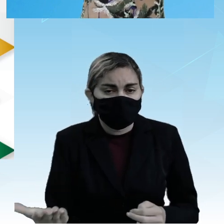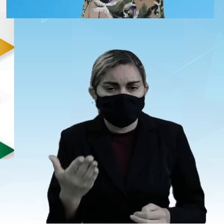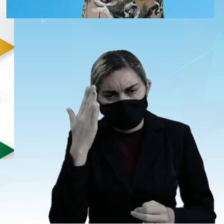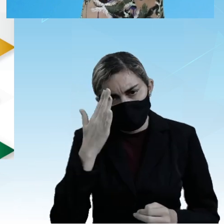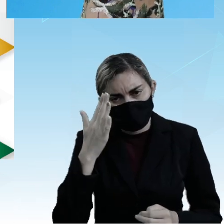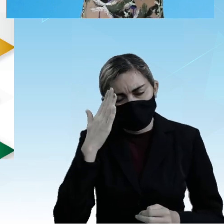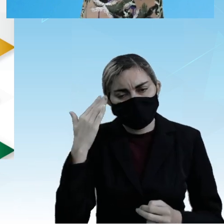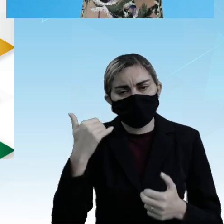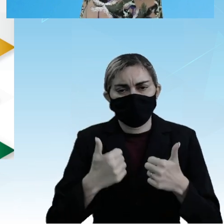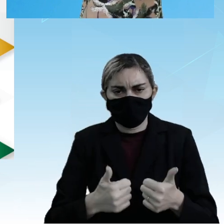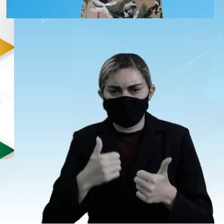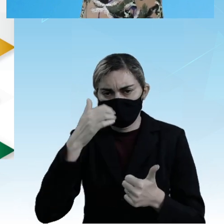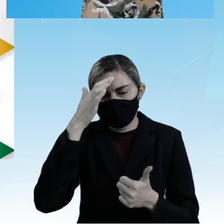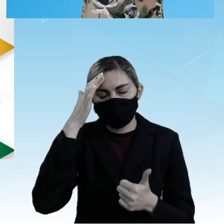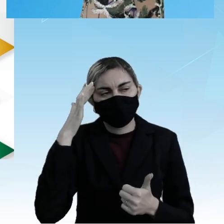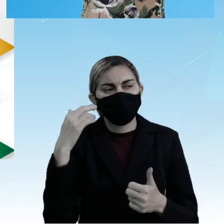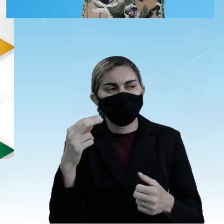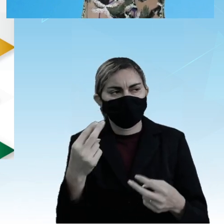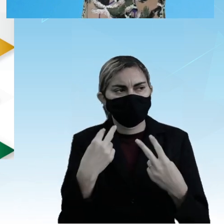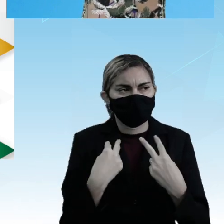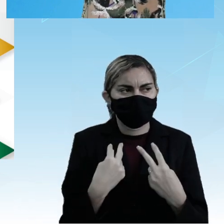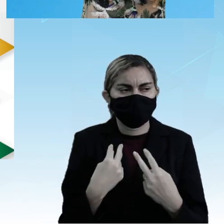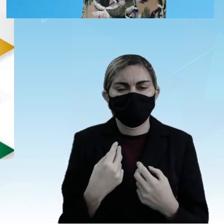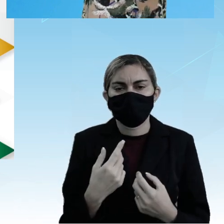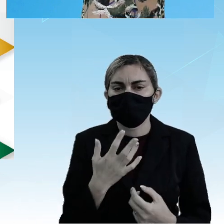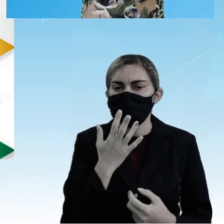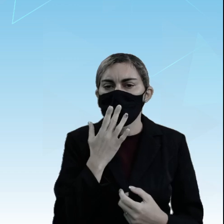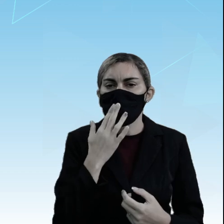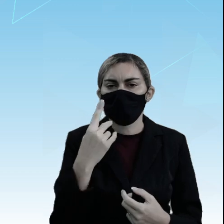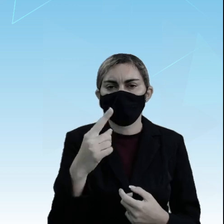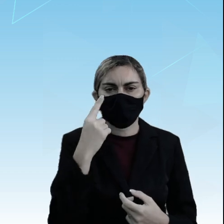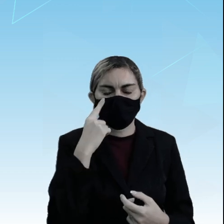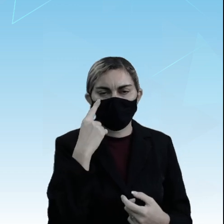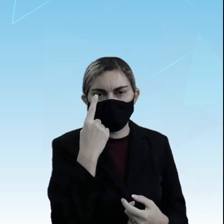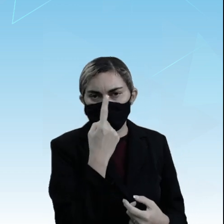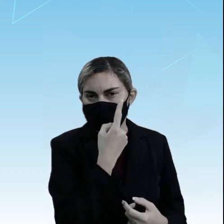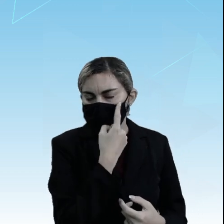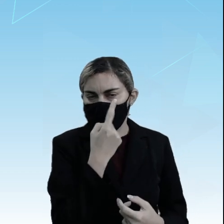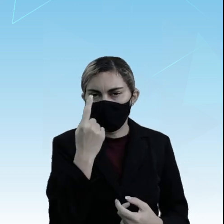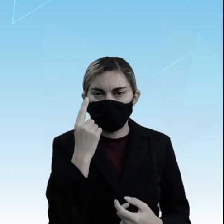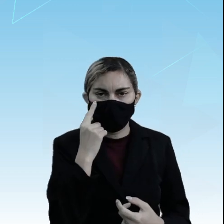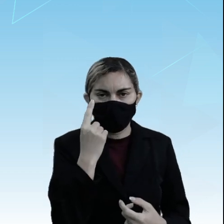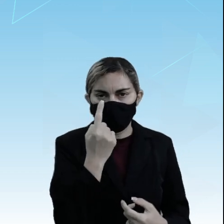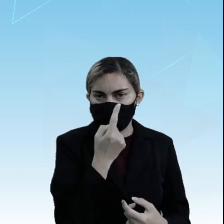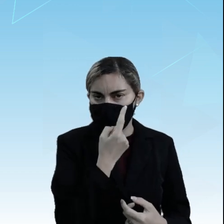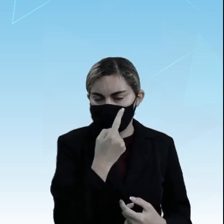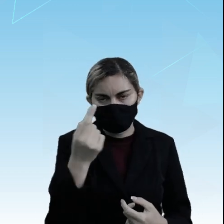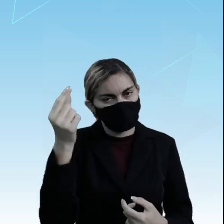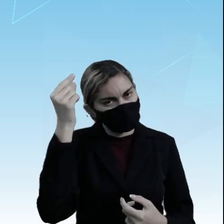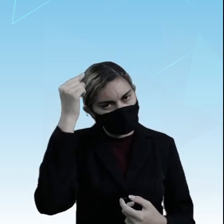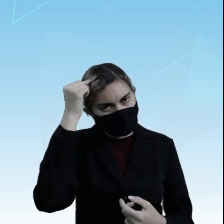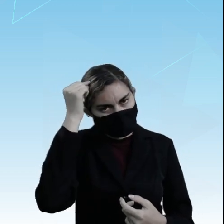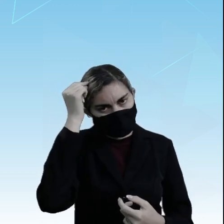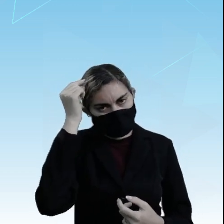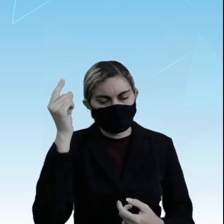entender bem, olha bem a cor dos seus olhos, a cor dos seus